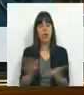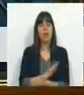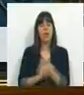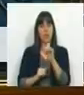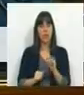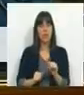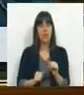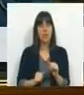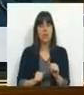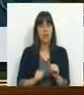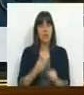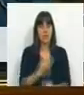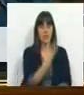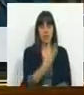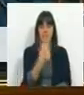notícia que vinha no